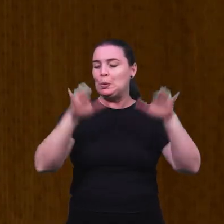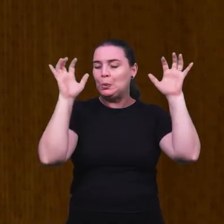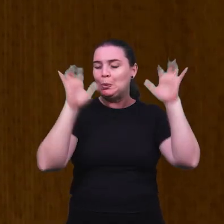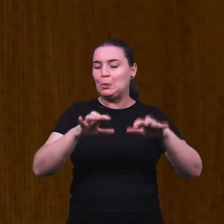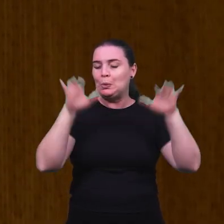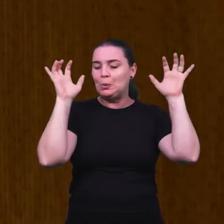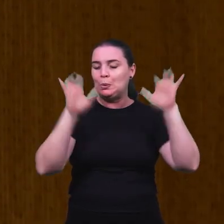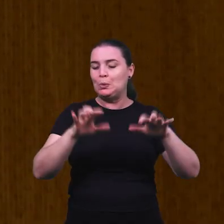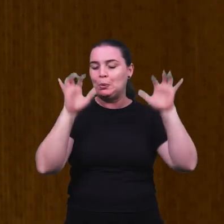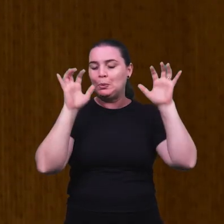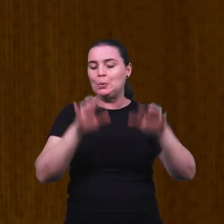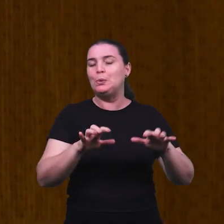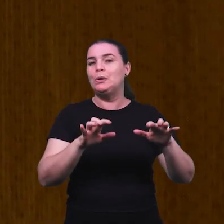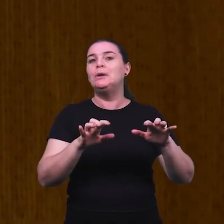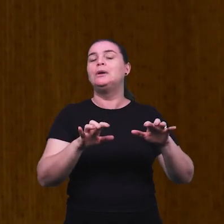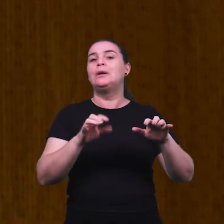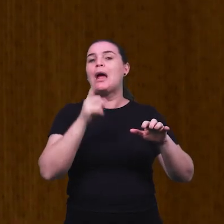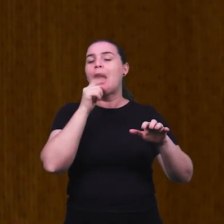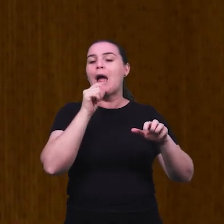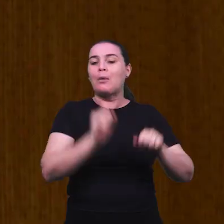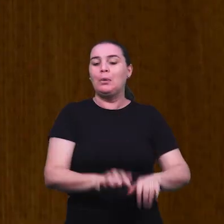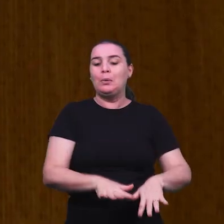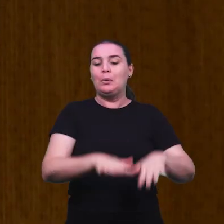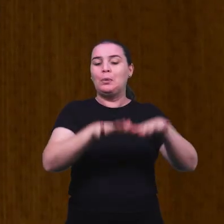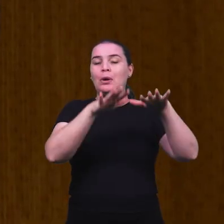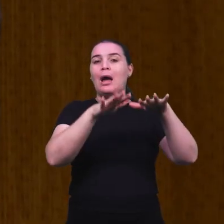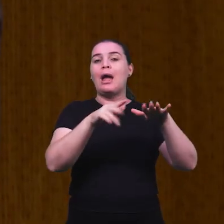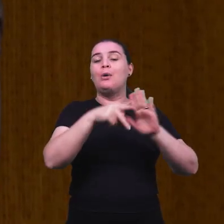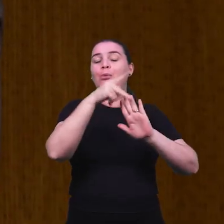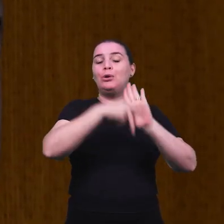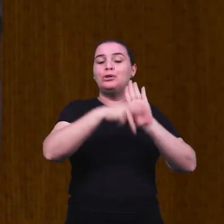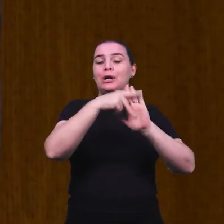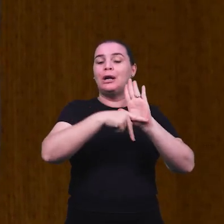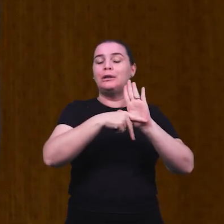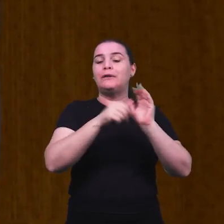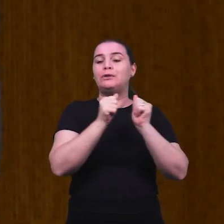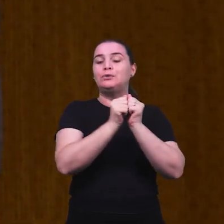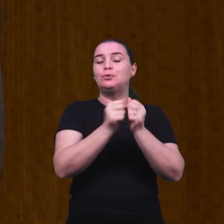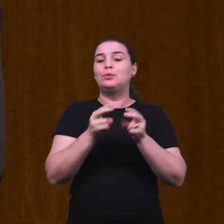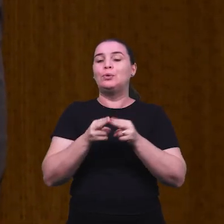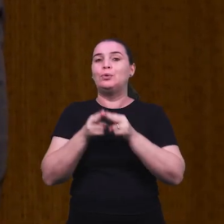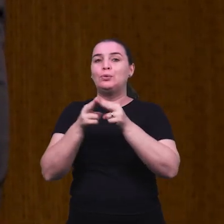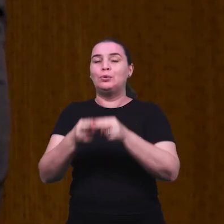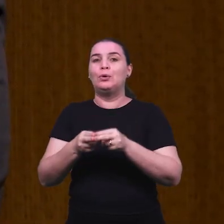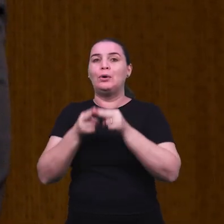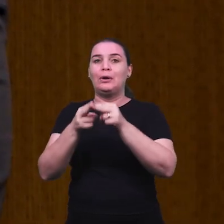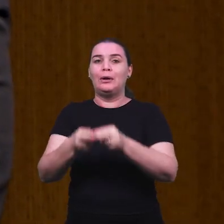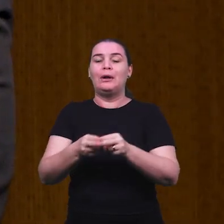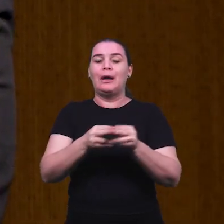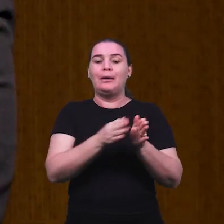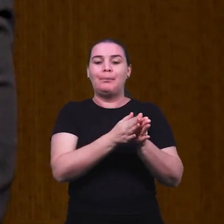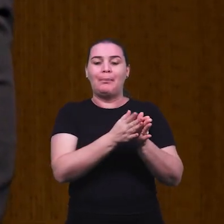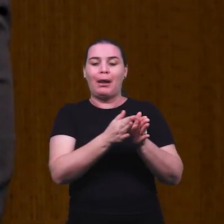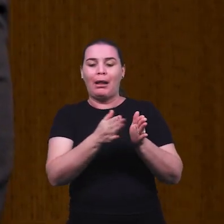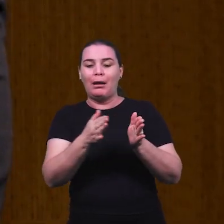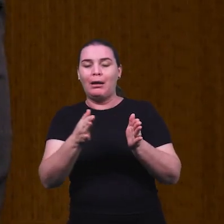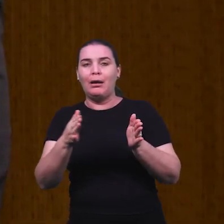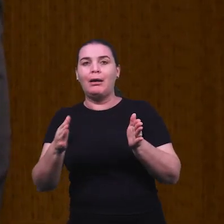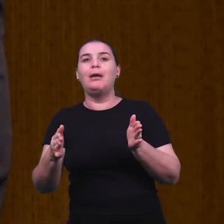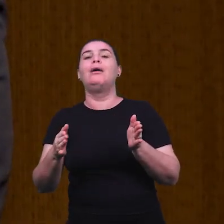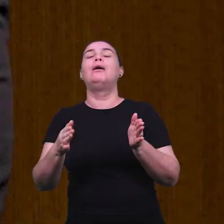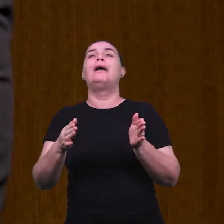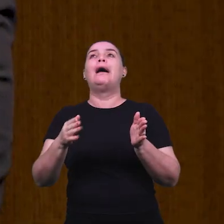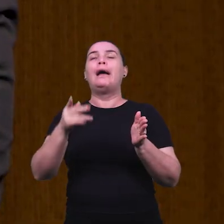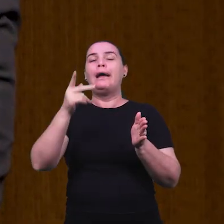estava com Noé. Só que acontece, passa-se o tempo, novamente os homens vão adorando